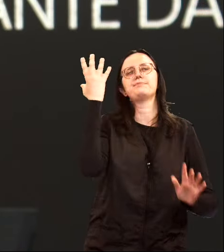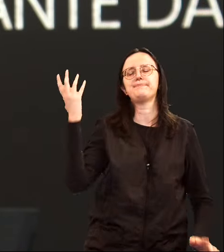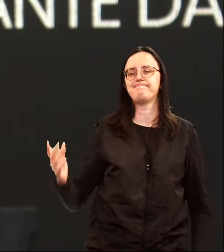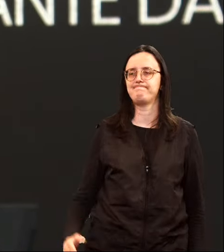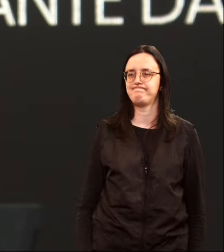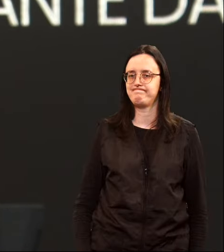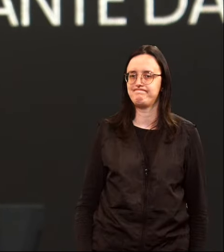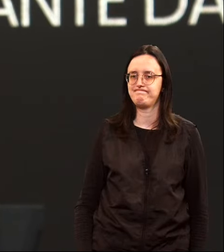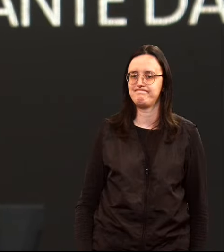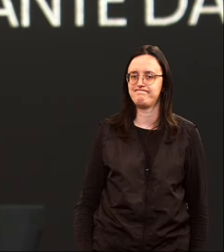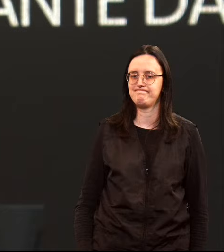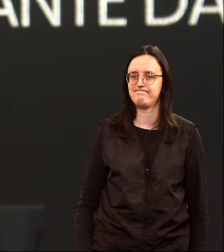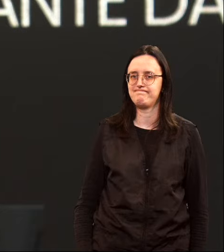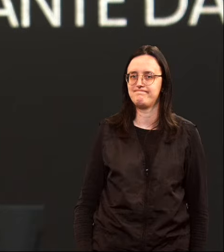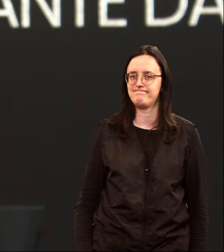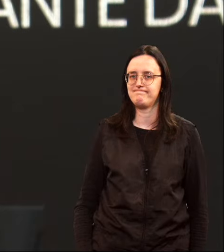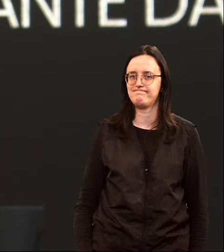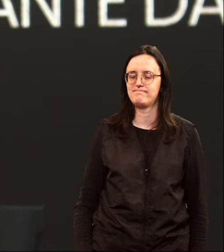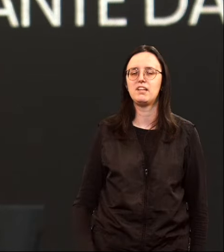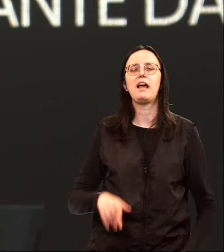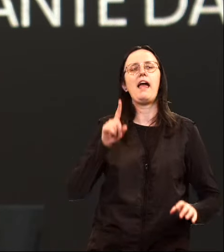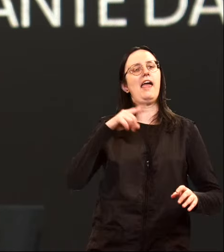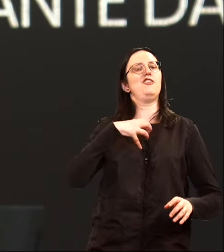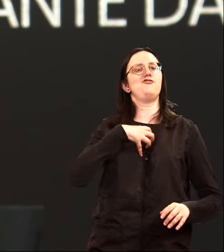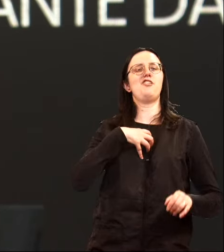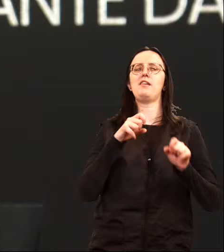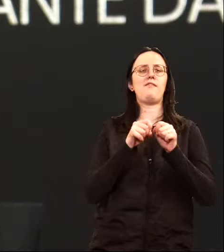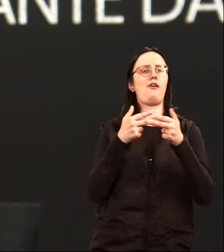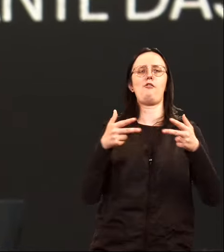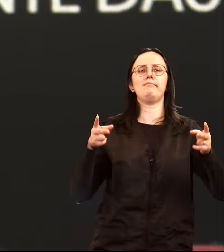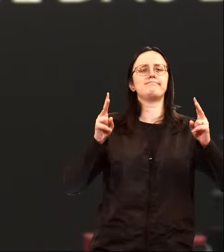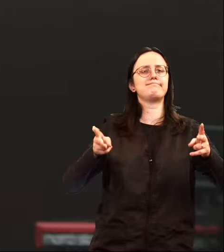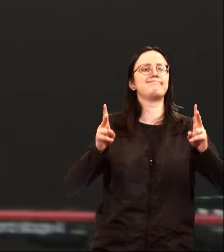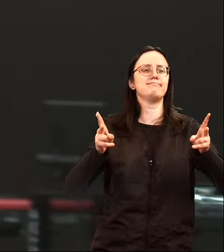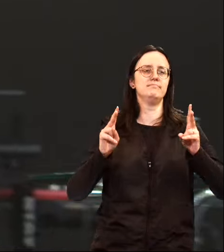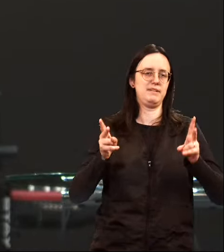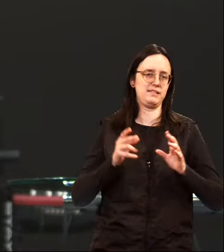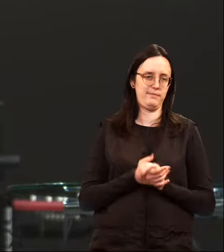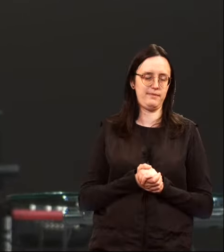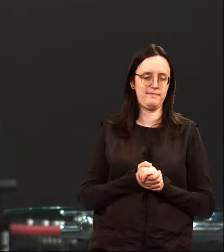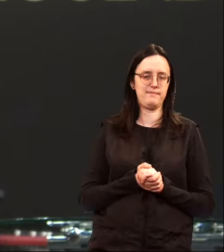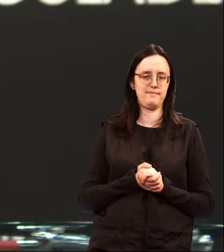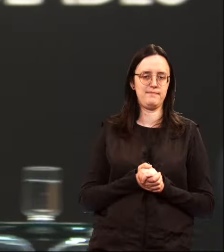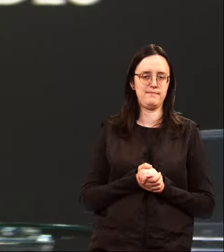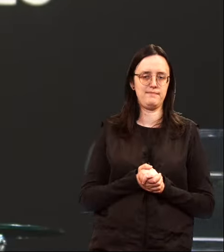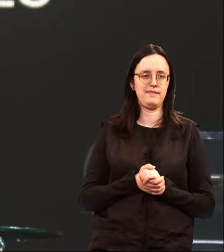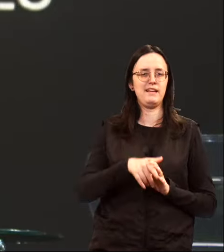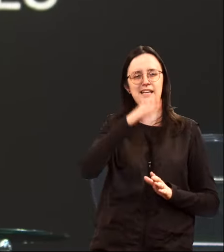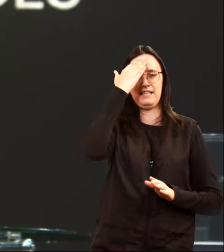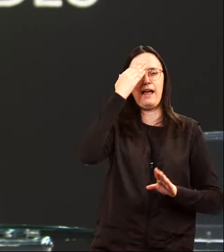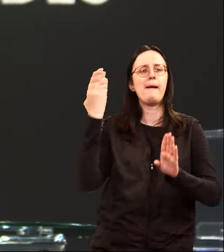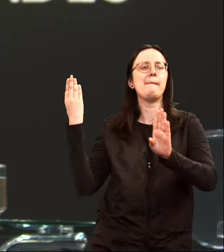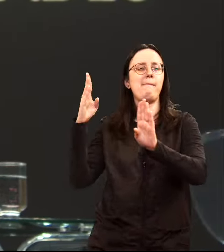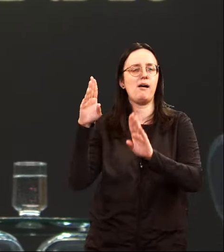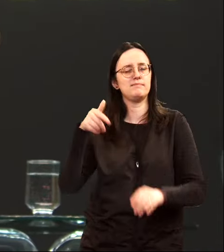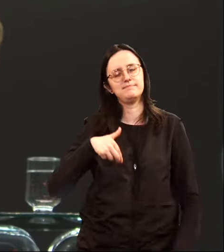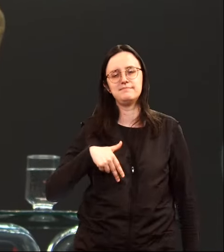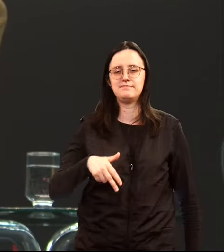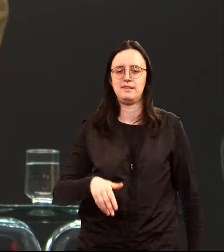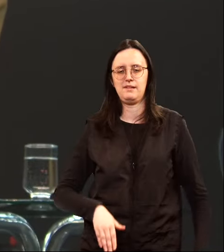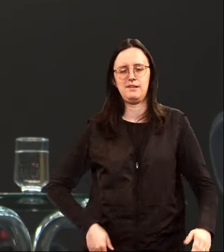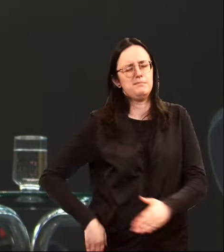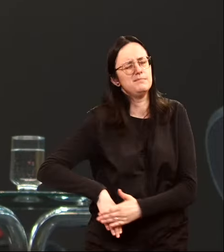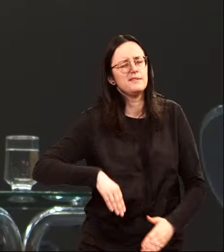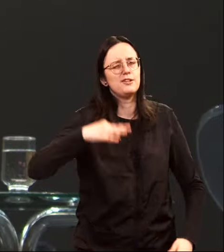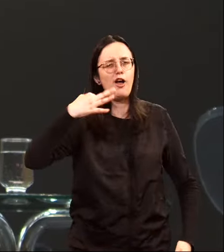automático, vida um modus operandi. É por isso que você dá a topada com o pé, né, com o